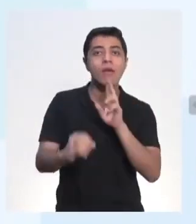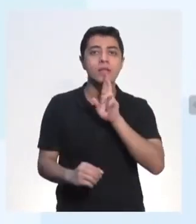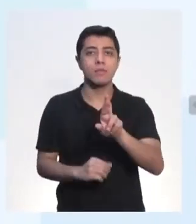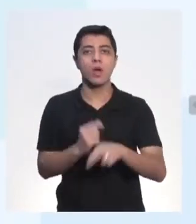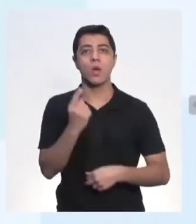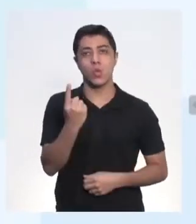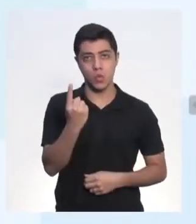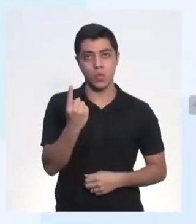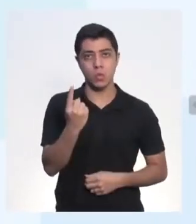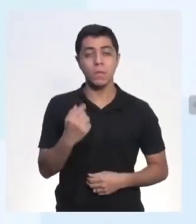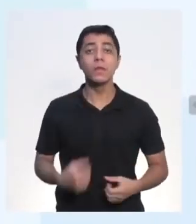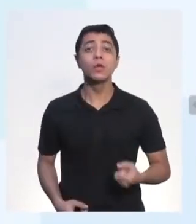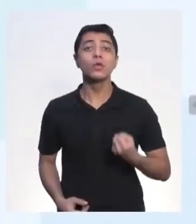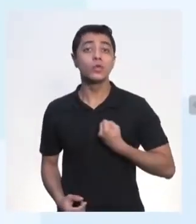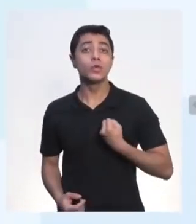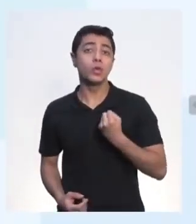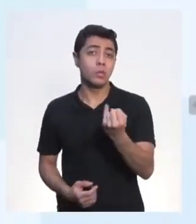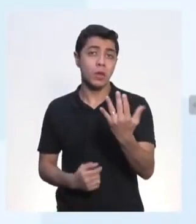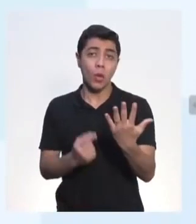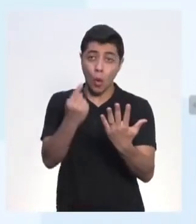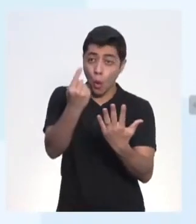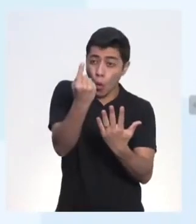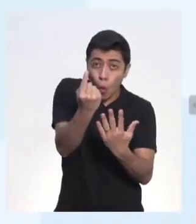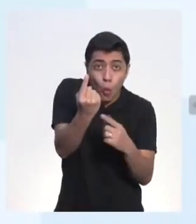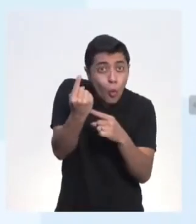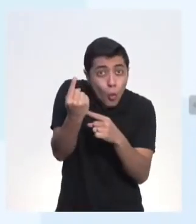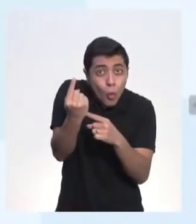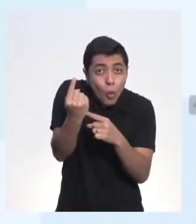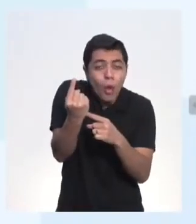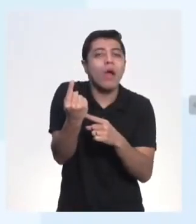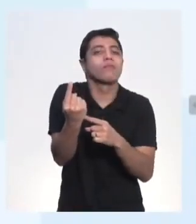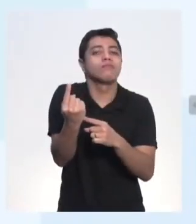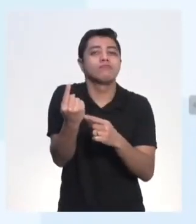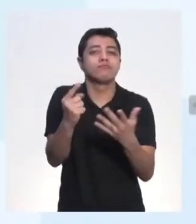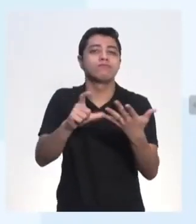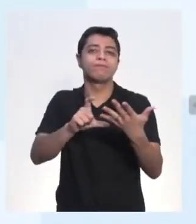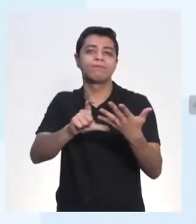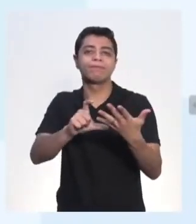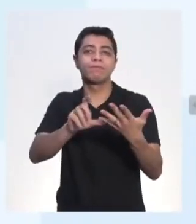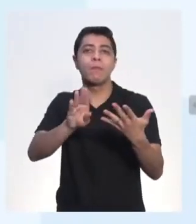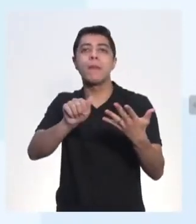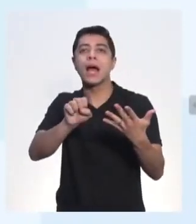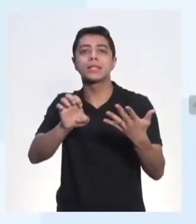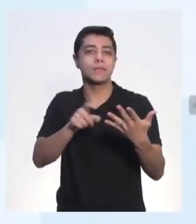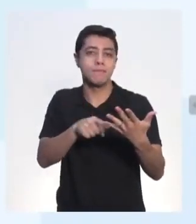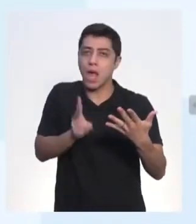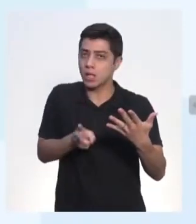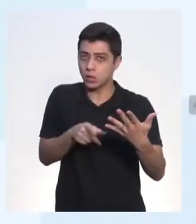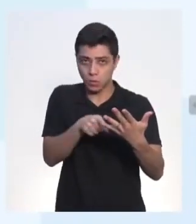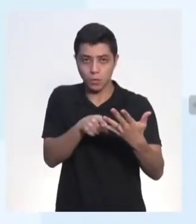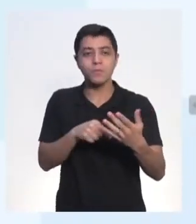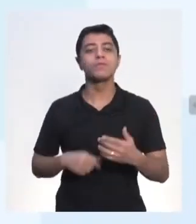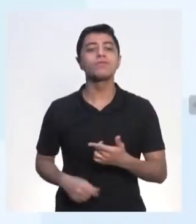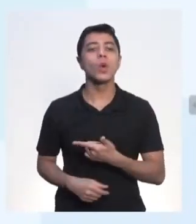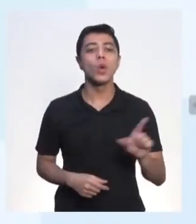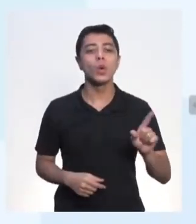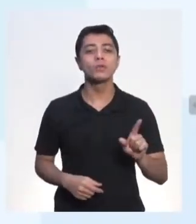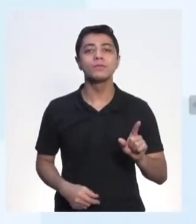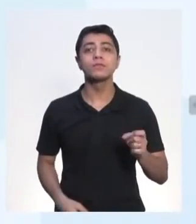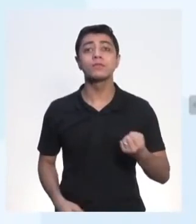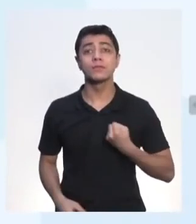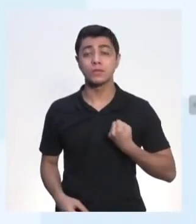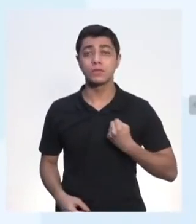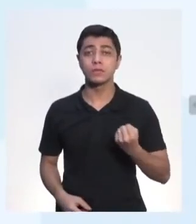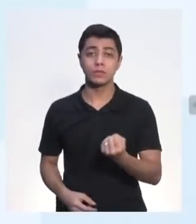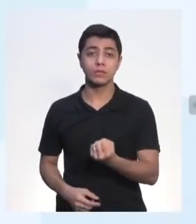cubo, à quarta, é só repetir várias vezes e multiplicar. E quando o expoente for negativo, é a mesma multiplicação, só